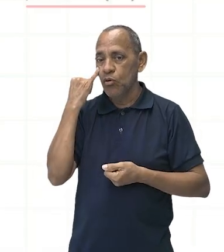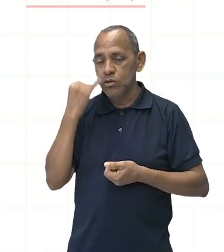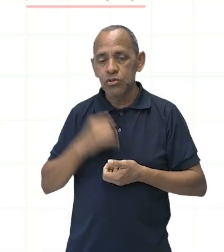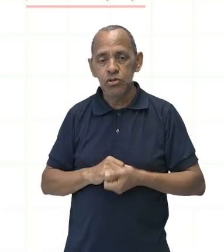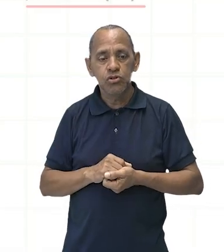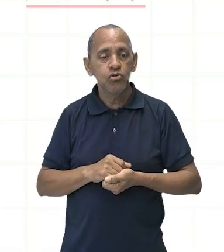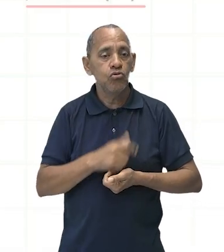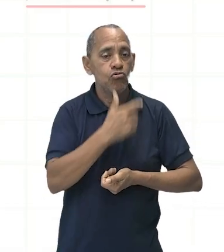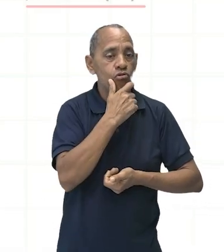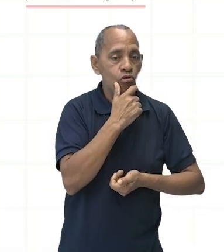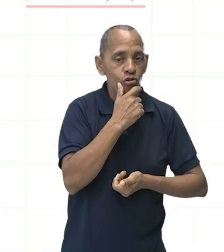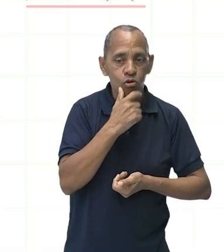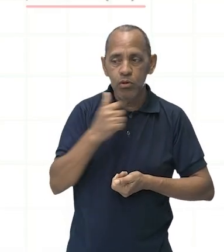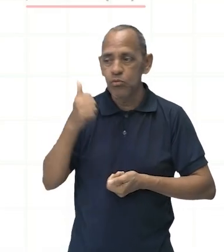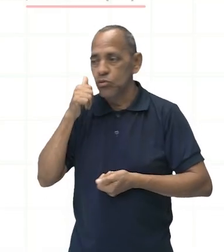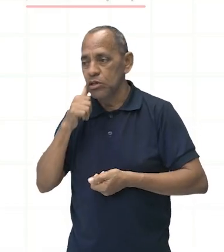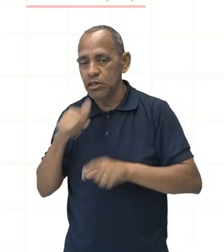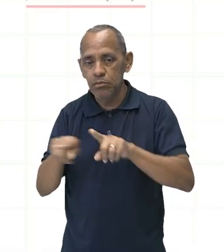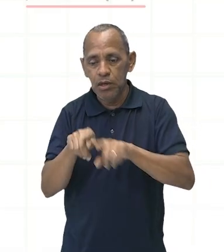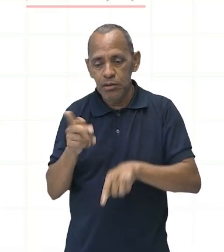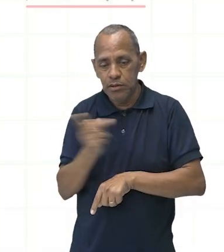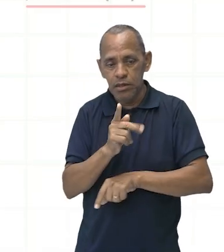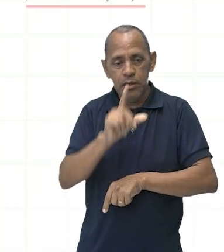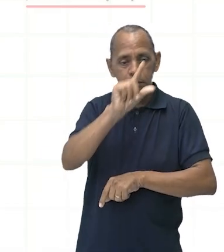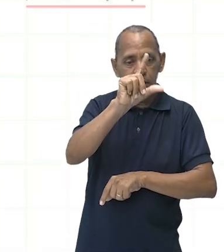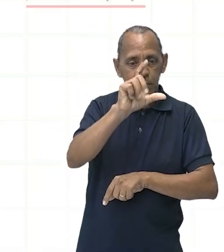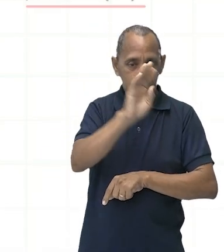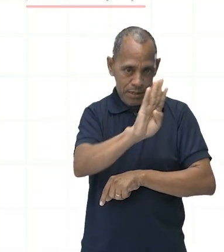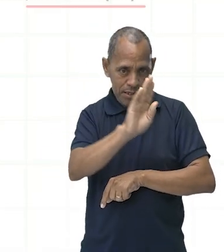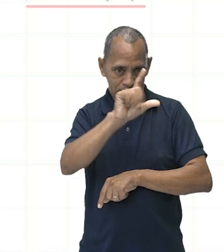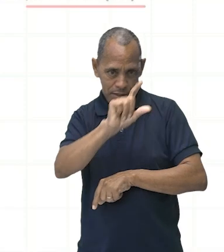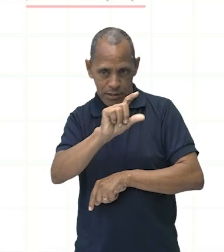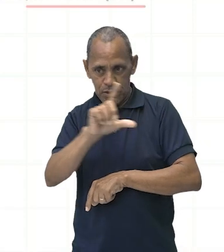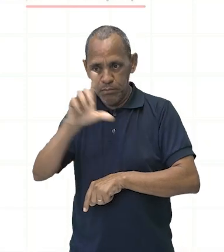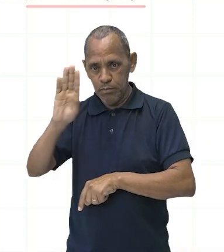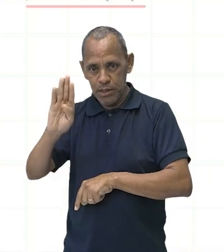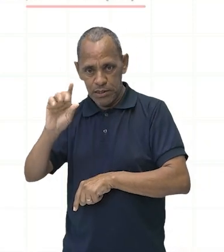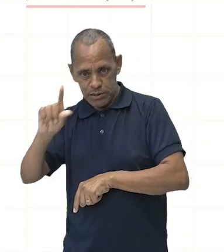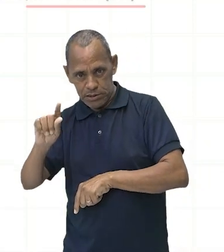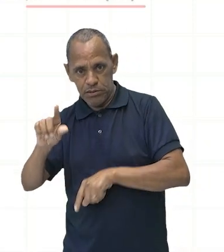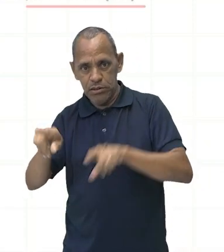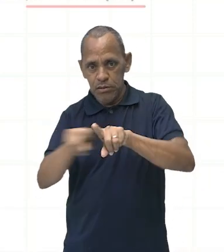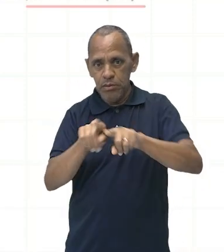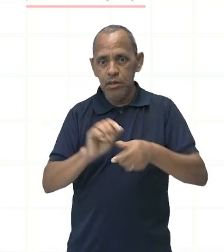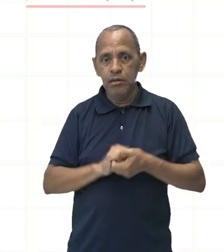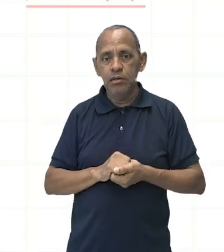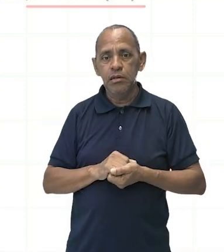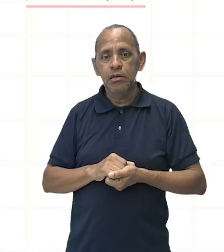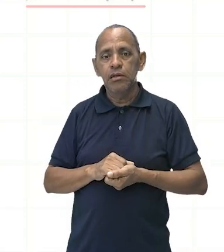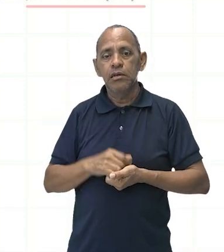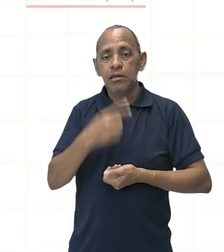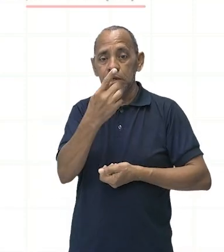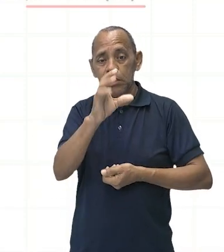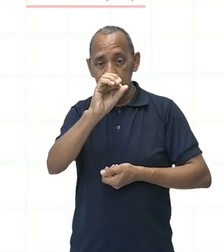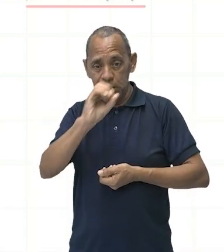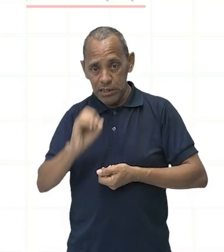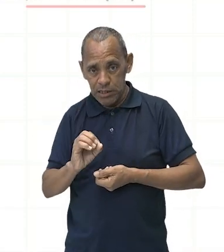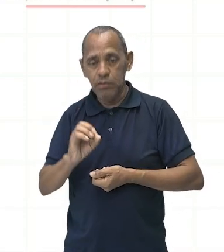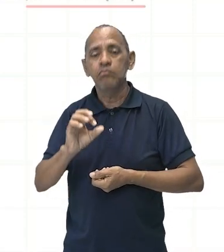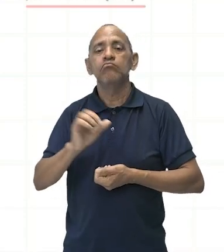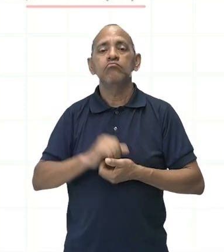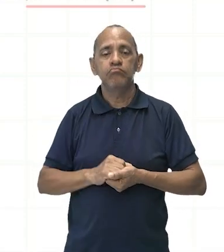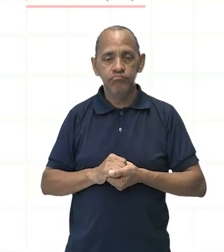mulher de olhos azuis, bezinho, bezinho. A sua descendência foi totalmente, ou seja, 100% de indivíduos de